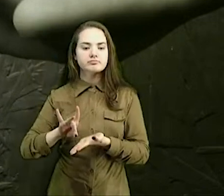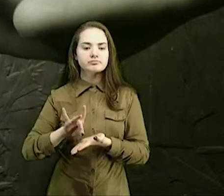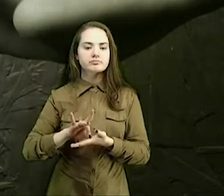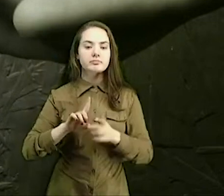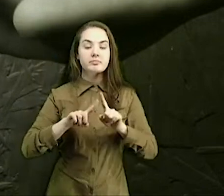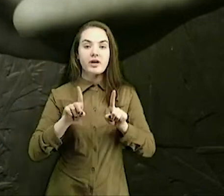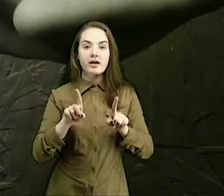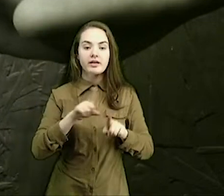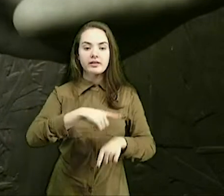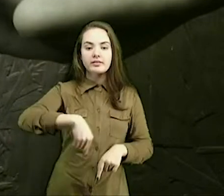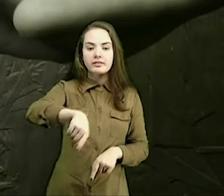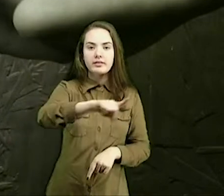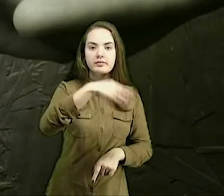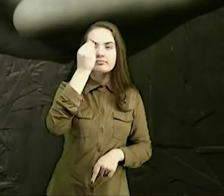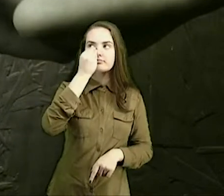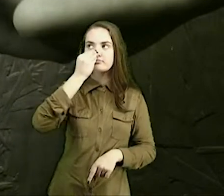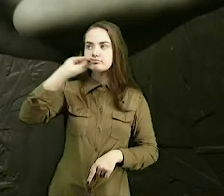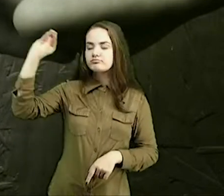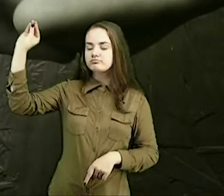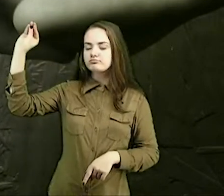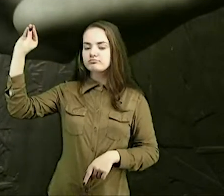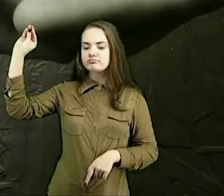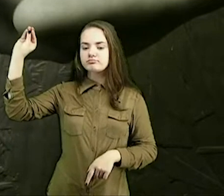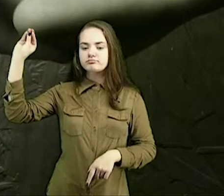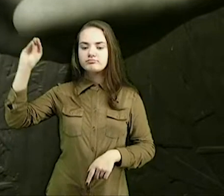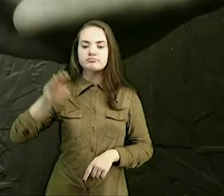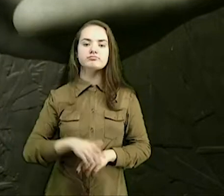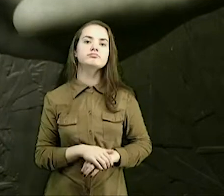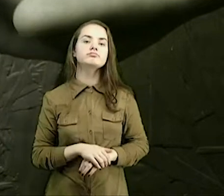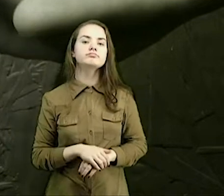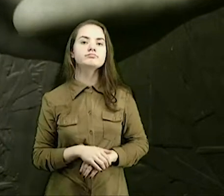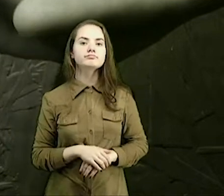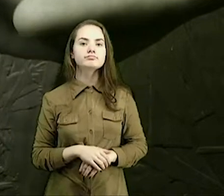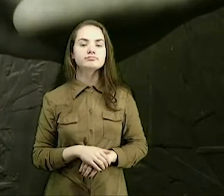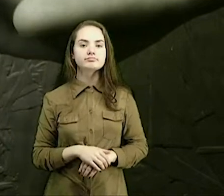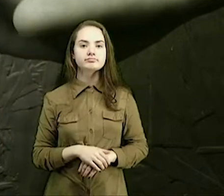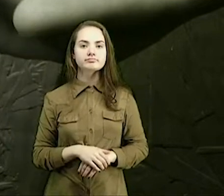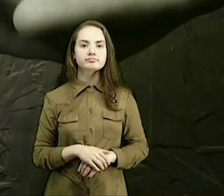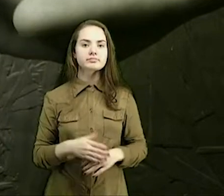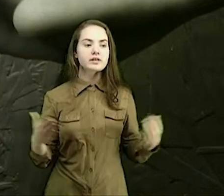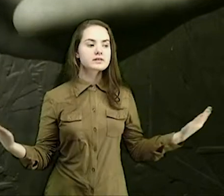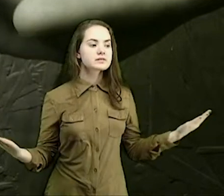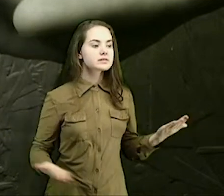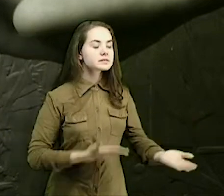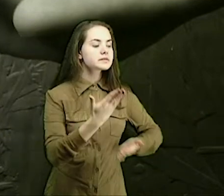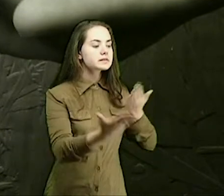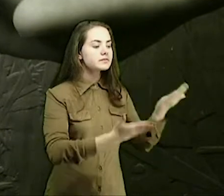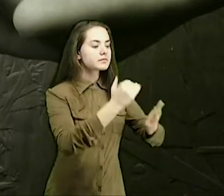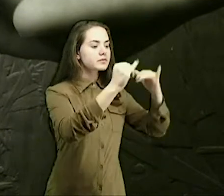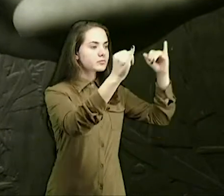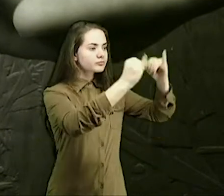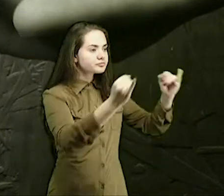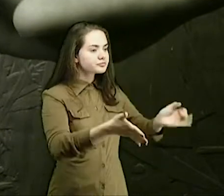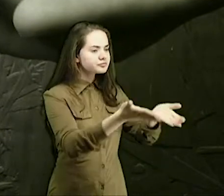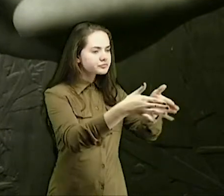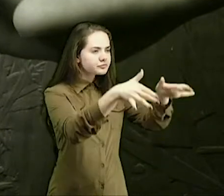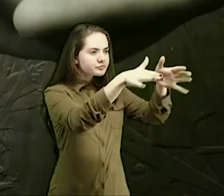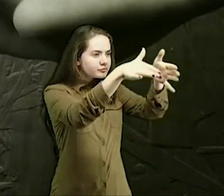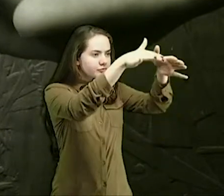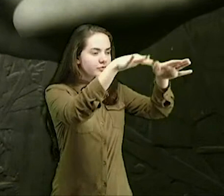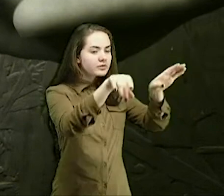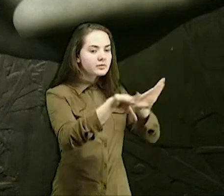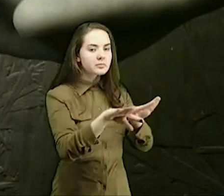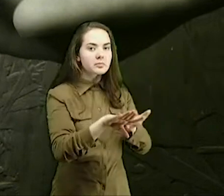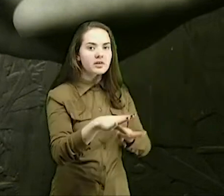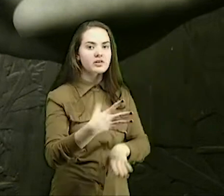costume. Assim, essas nações temiam ao Senhor e serviam as suas imagens de escultura. Também seus filhos